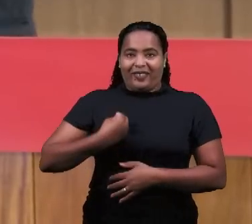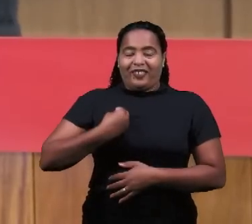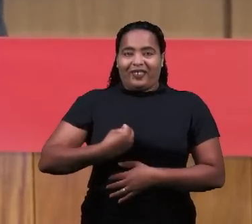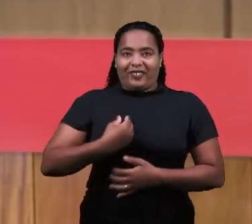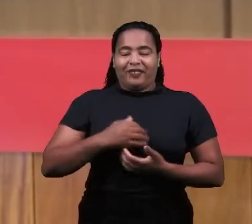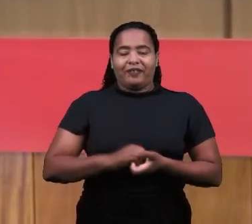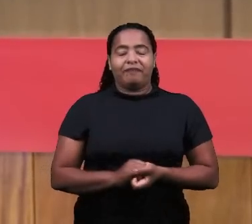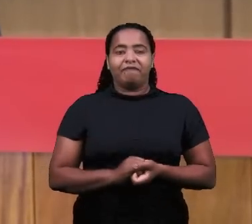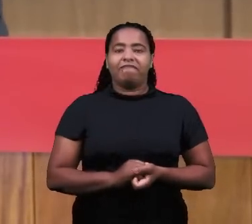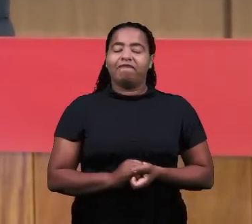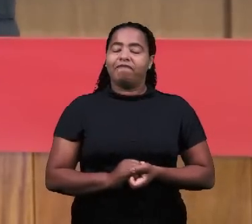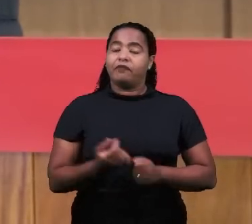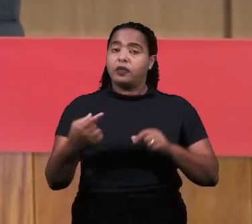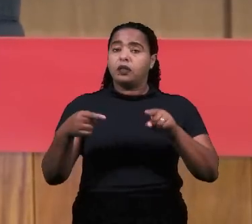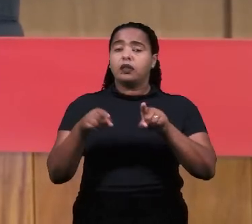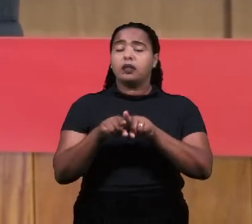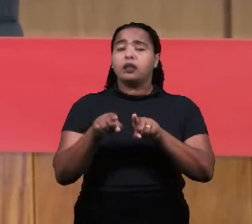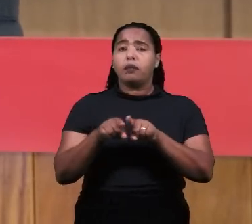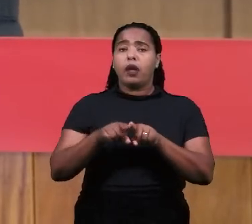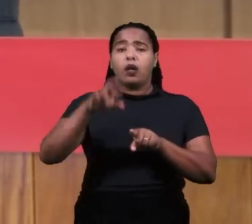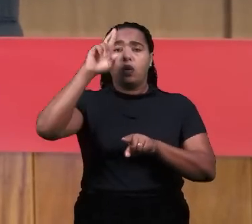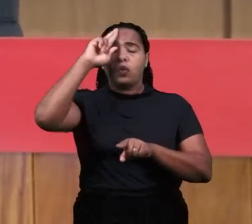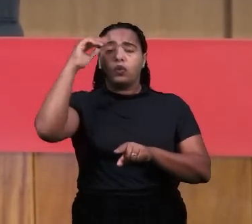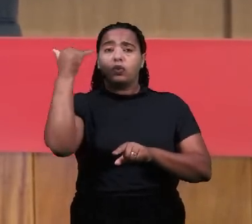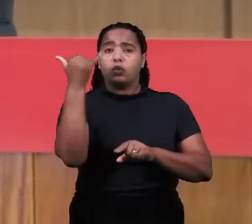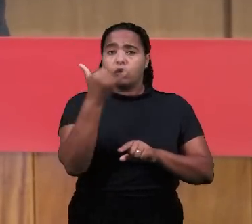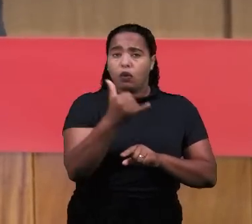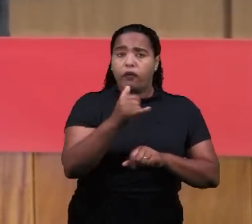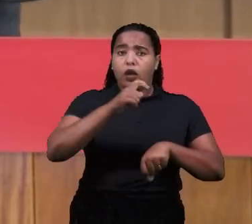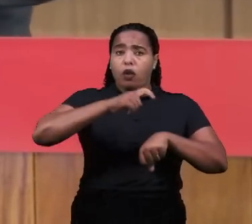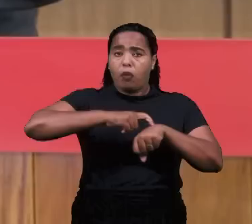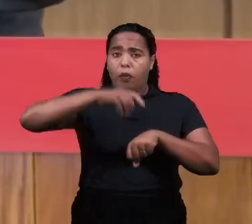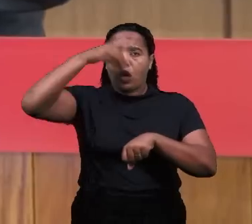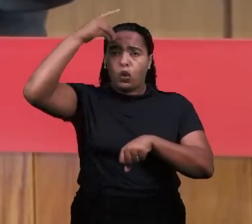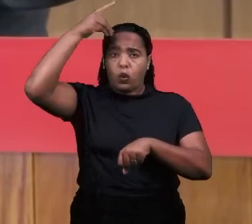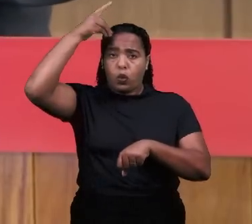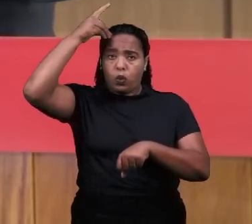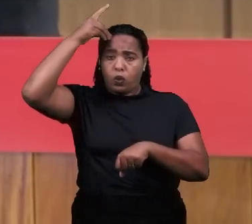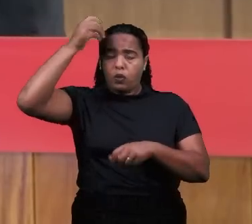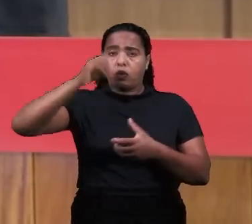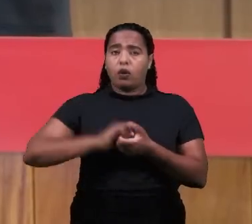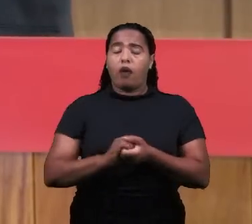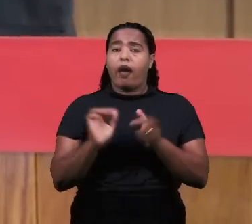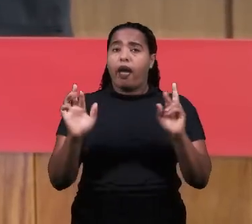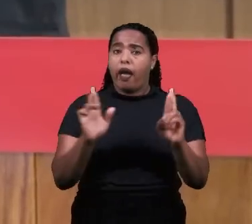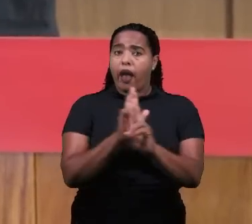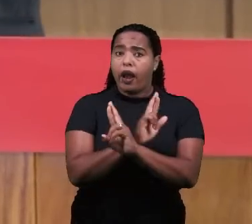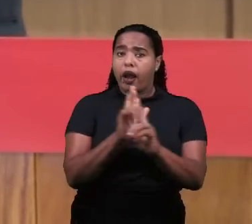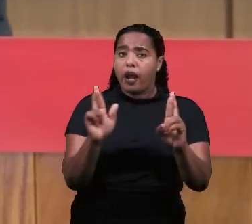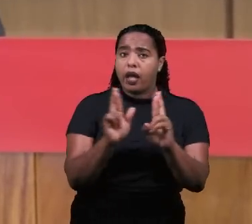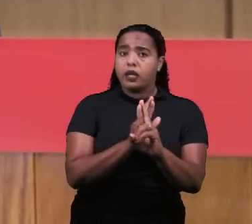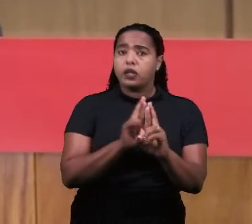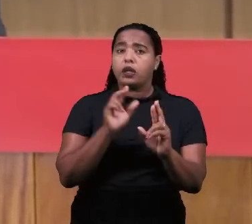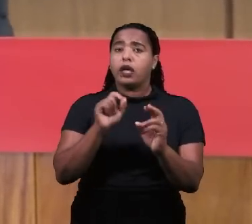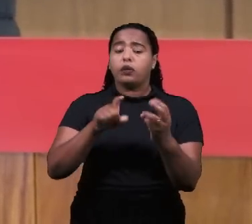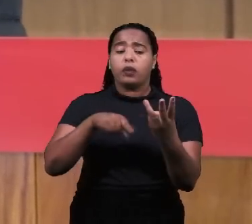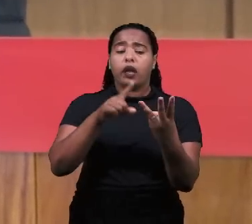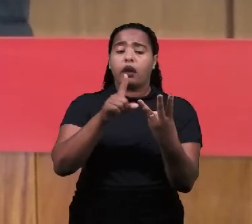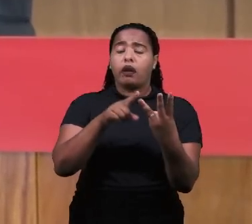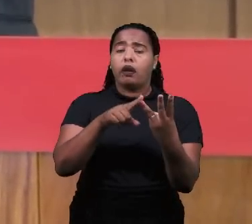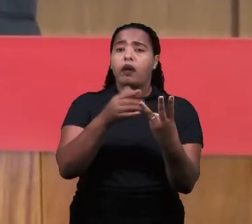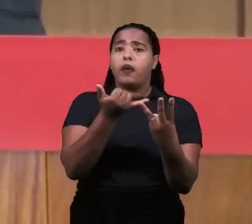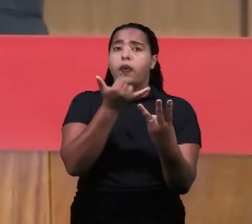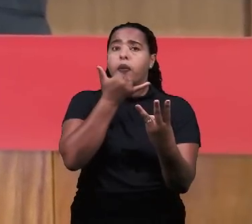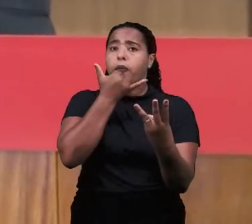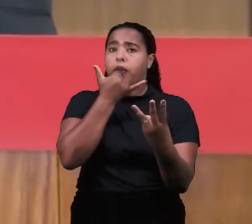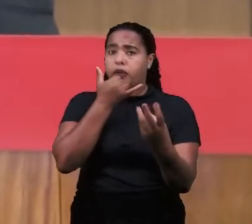que o Senhor já falou também em dons espirituais a respeito do perdão. E lembrando o seguinte,